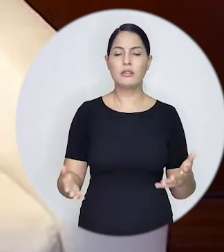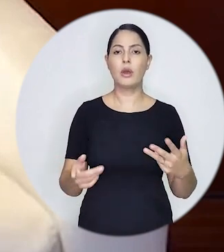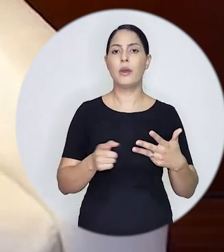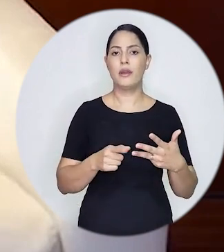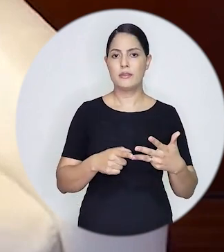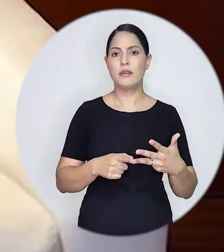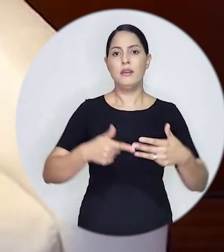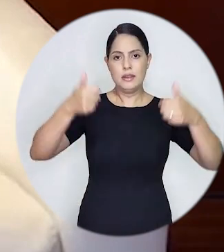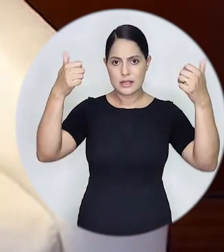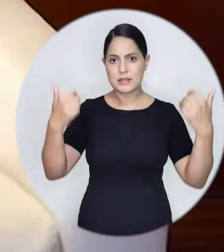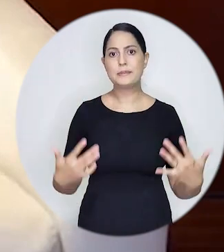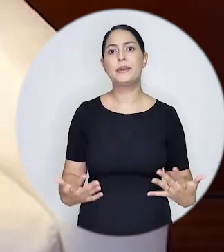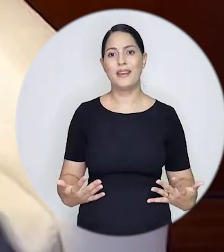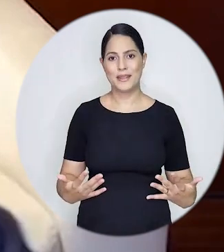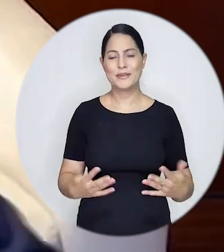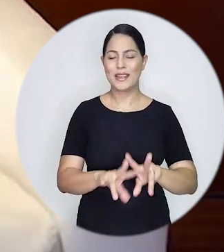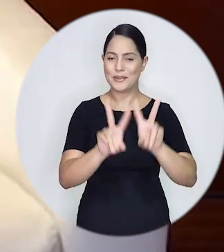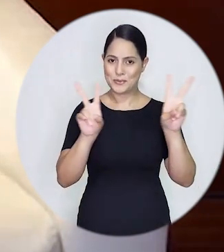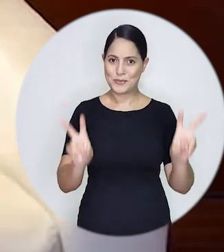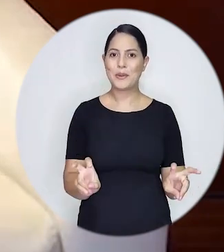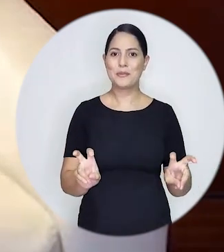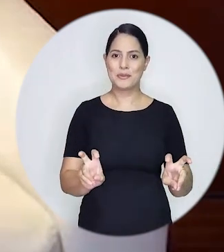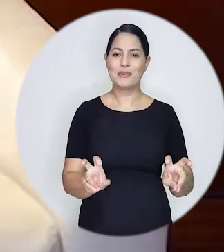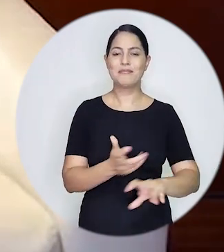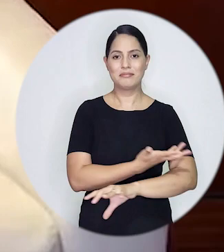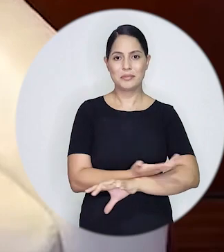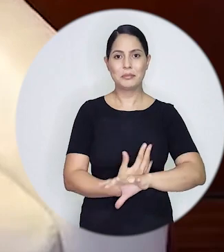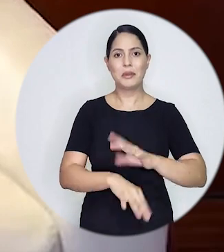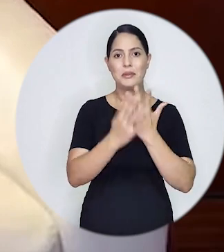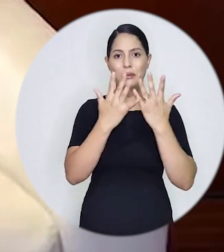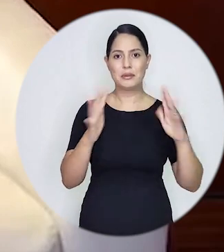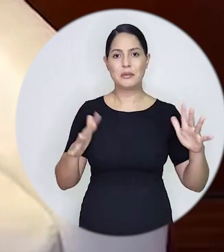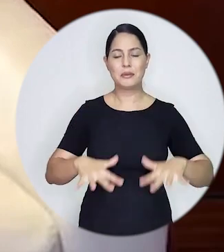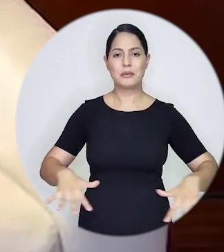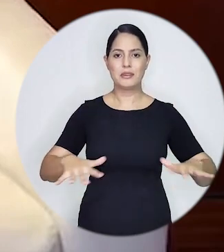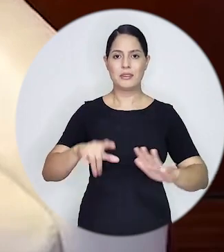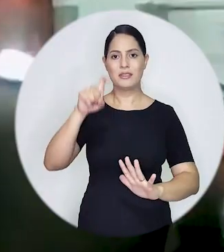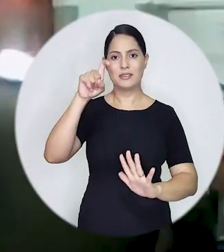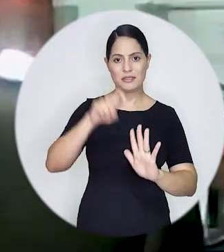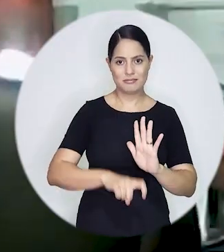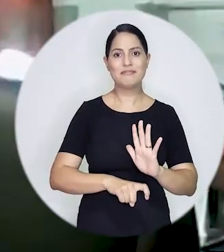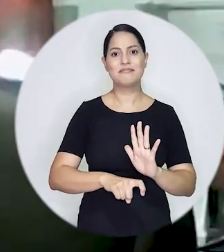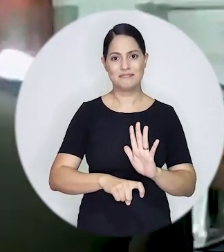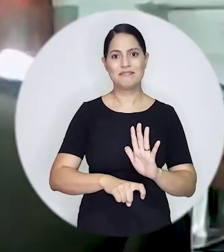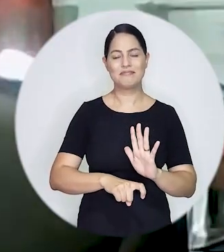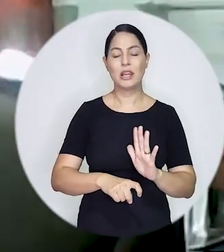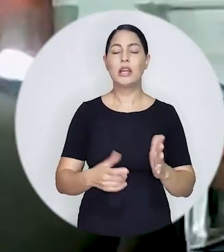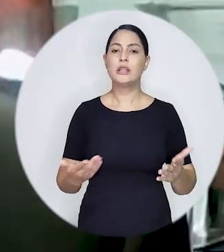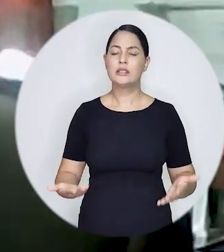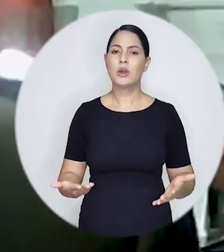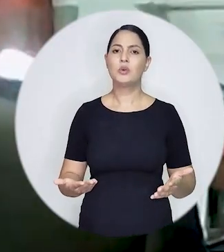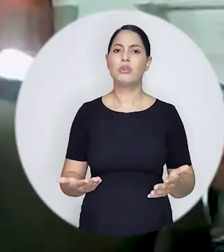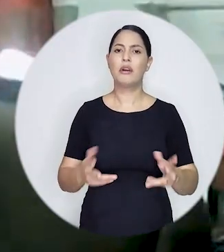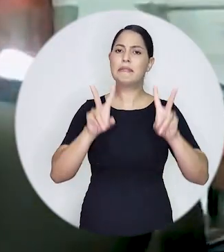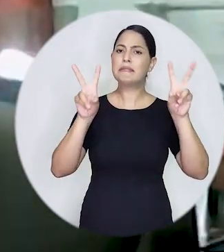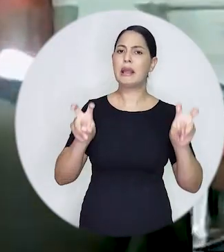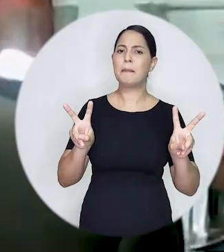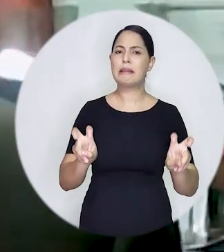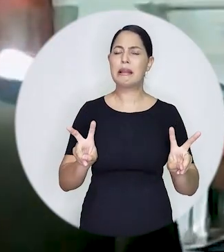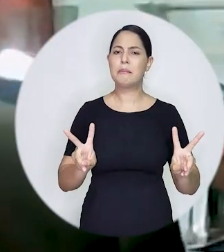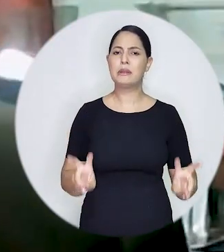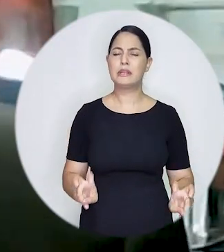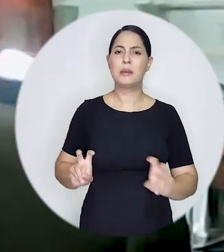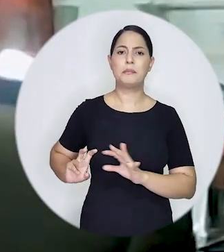reforma no que diz respeito a essa temática tão relevante. Um primeiro ponto que eu quero deixar